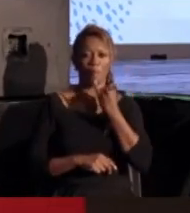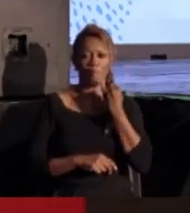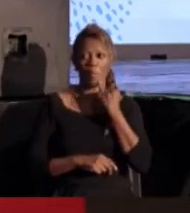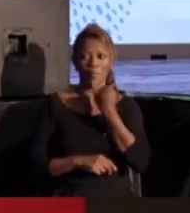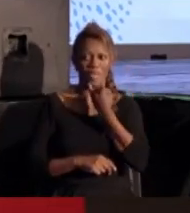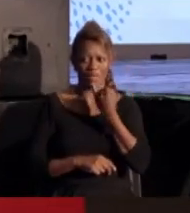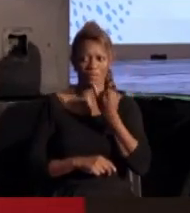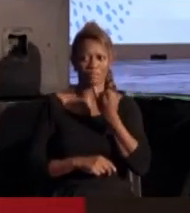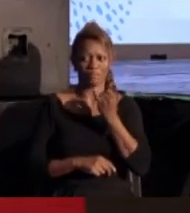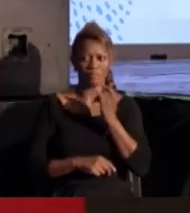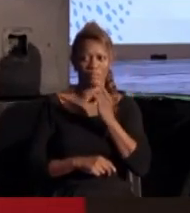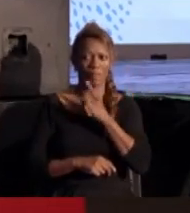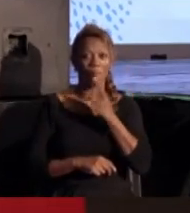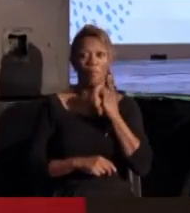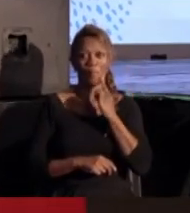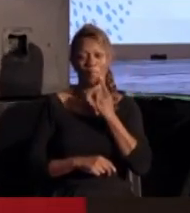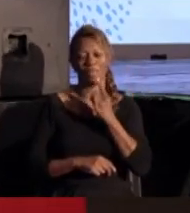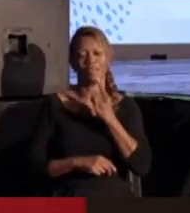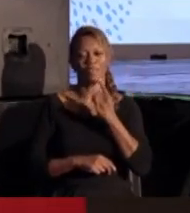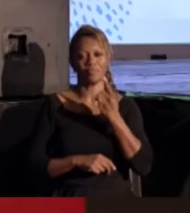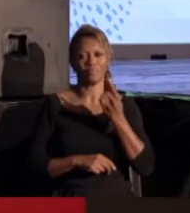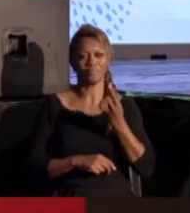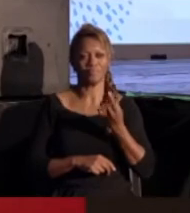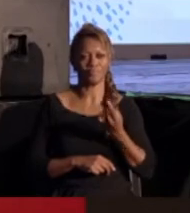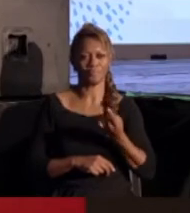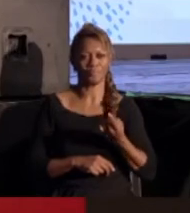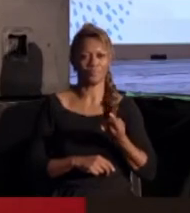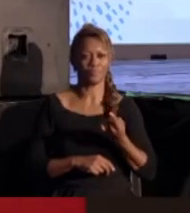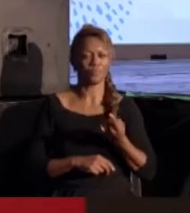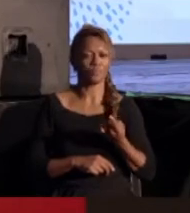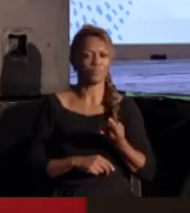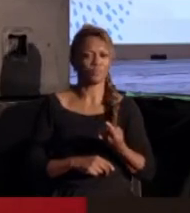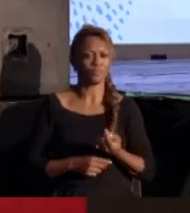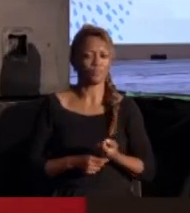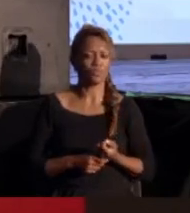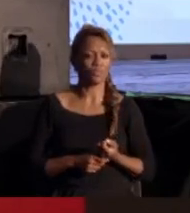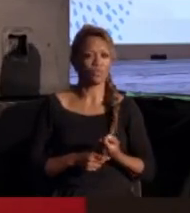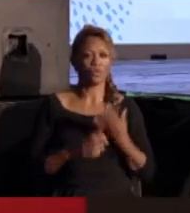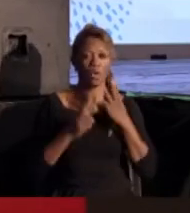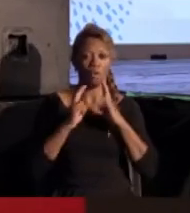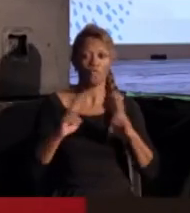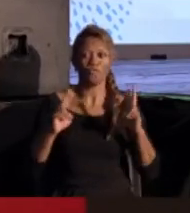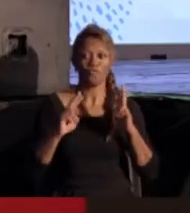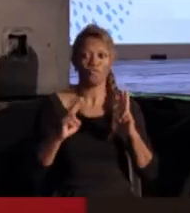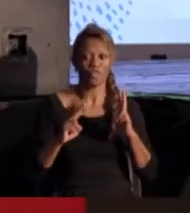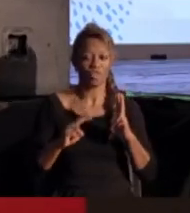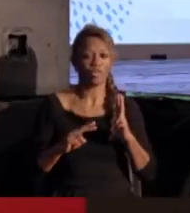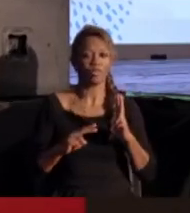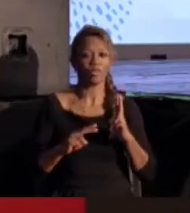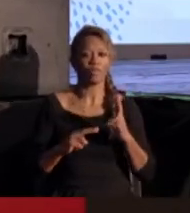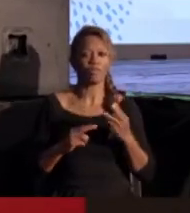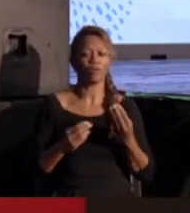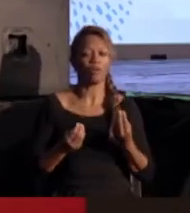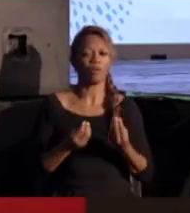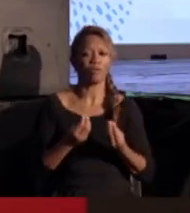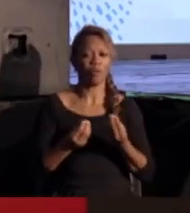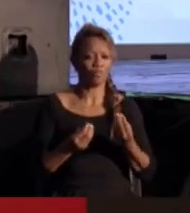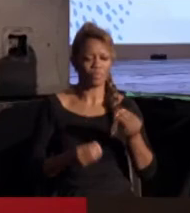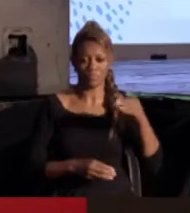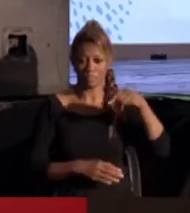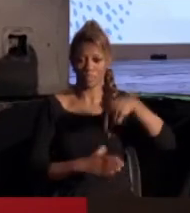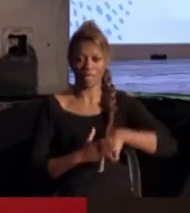A Juliana e tal, como essas encruzilhadas do bucal, eu me vi exatamente neste